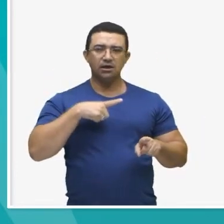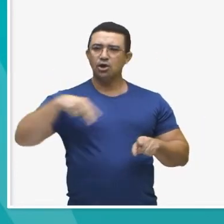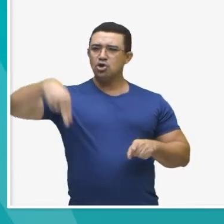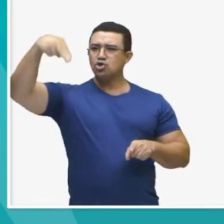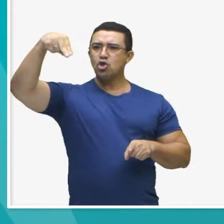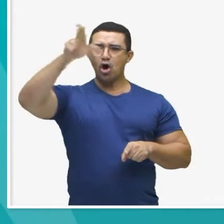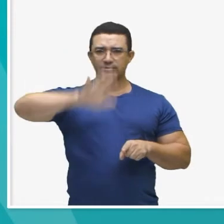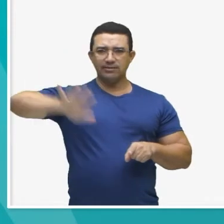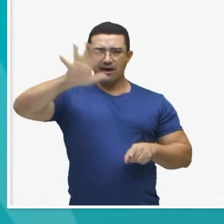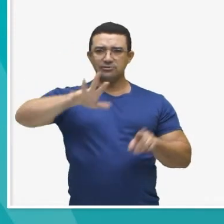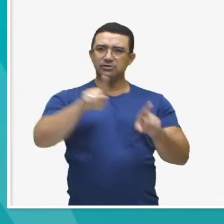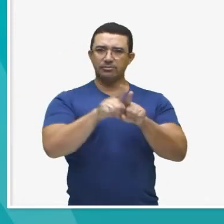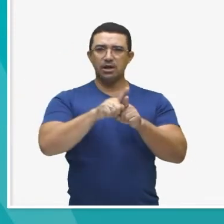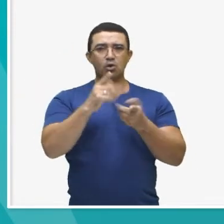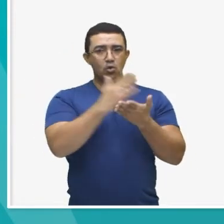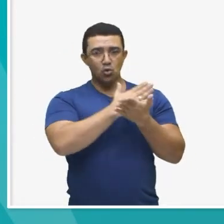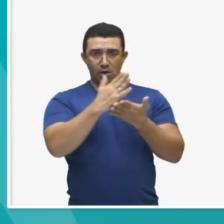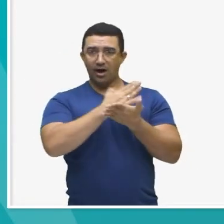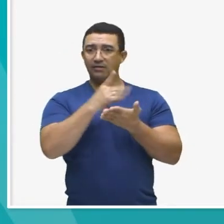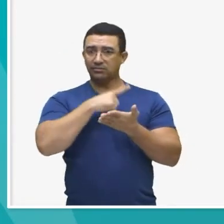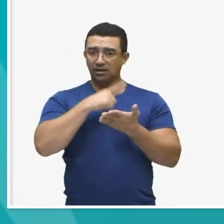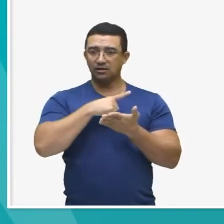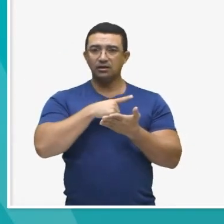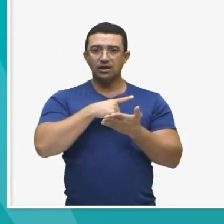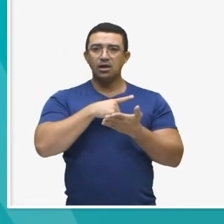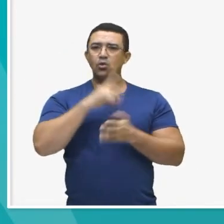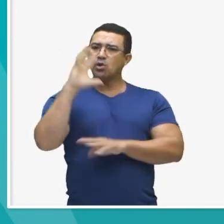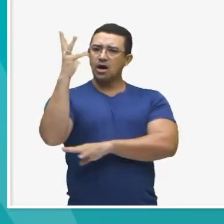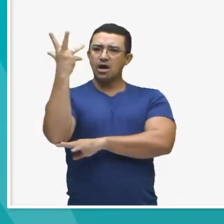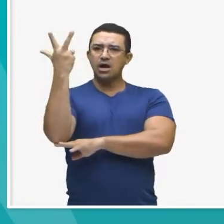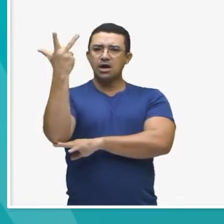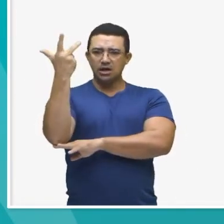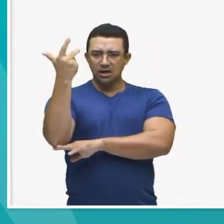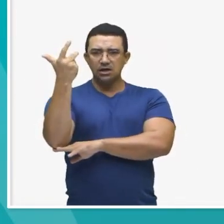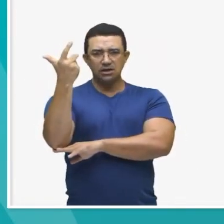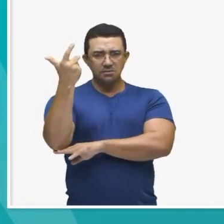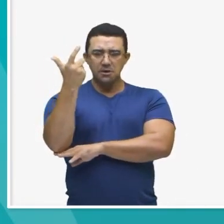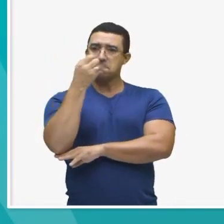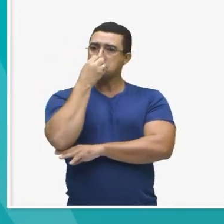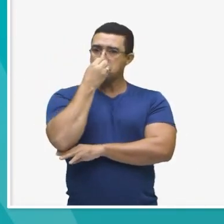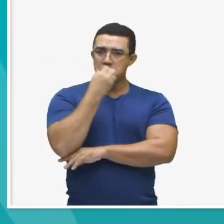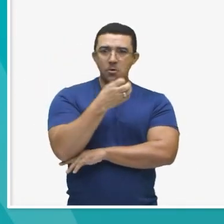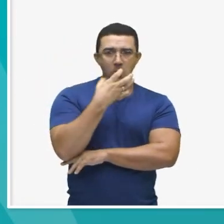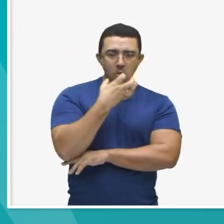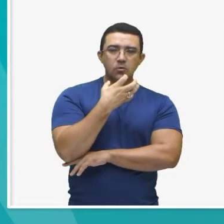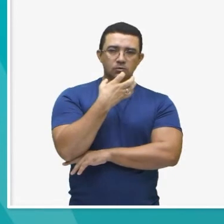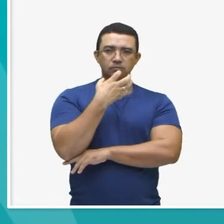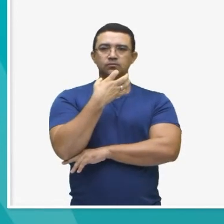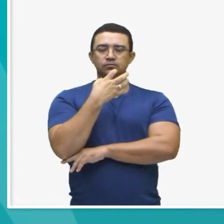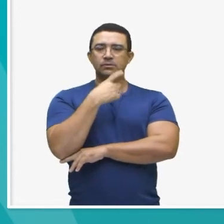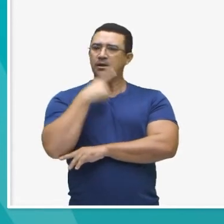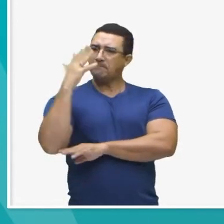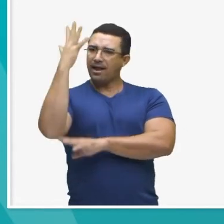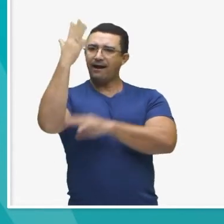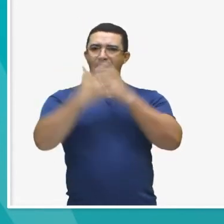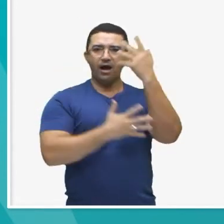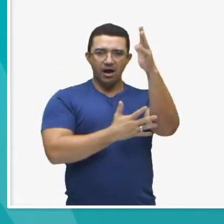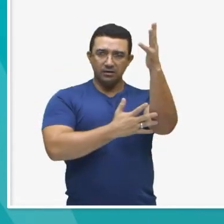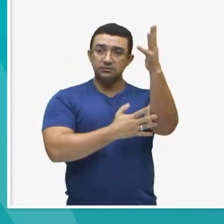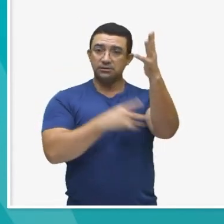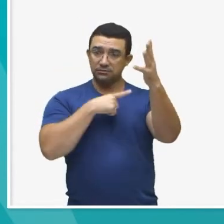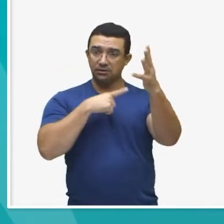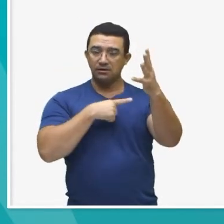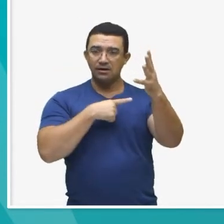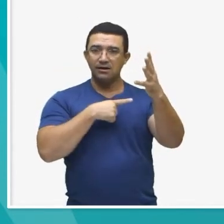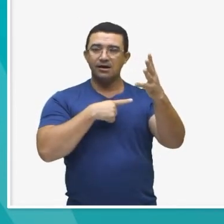capitais do Nordeste, né? E que o clima é mais ameno, as condições de vida são melhores e tudo mais. Ora, existe, né, uma mudança